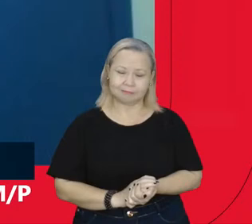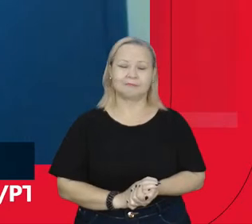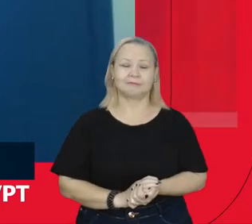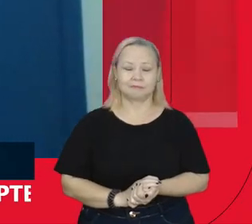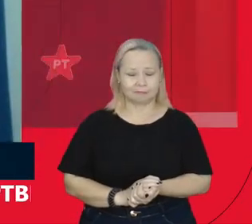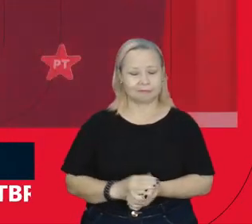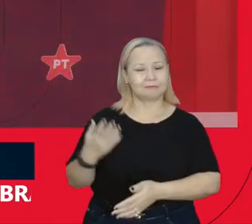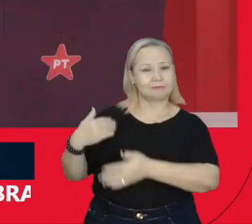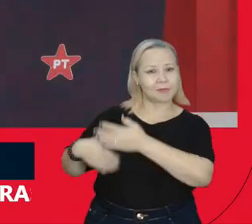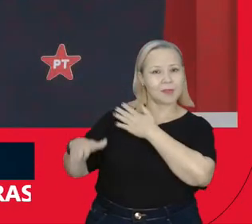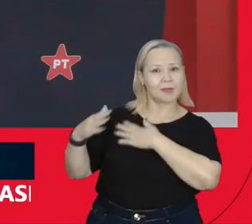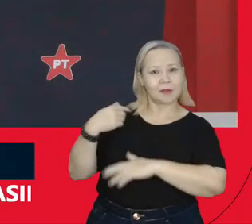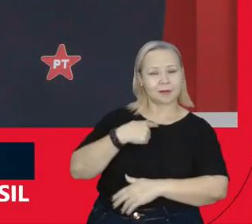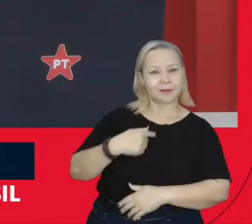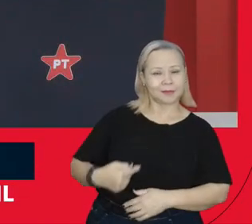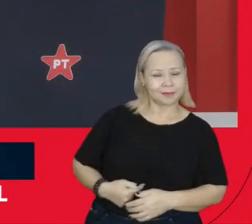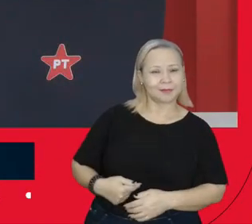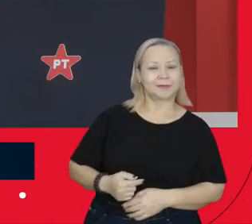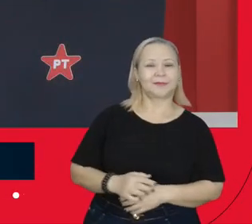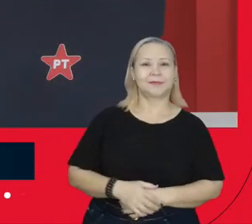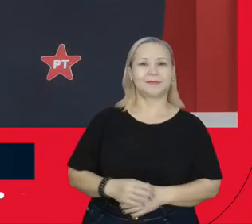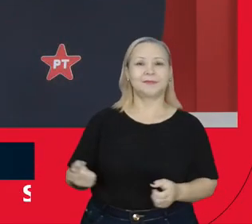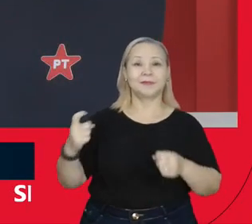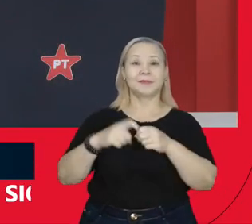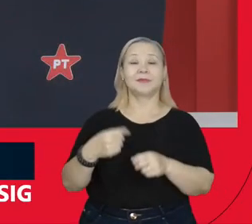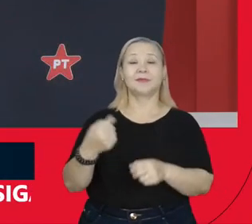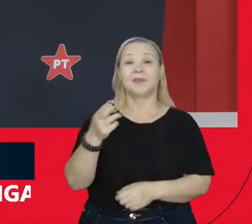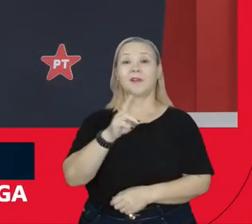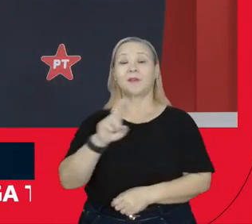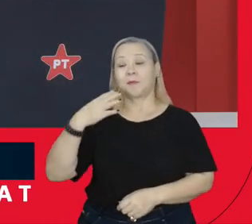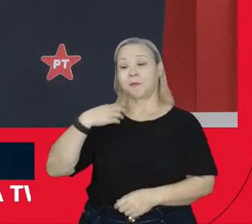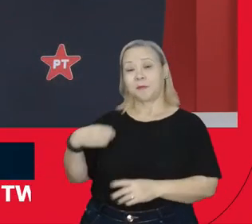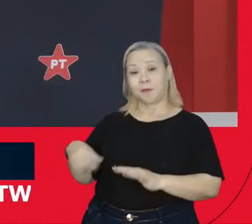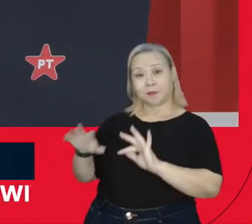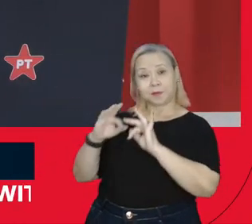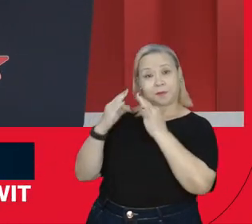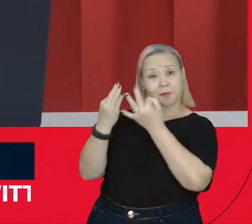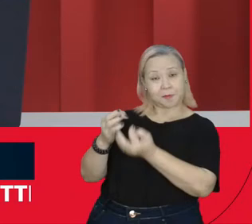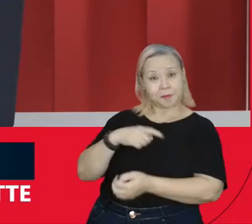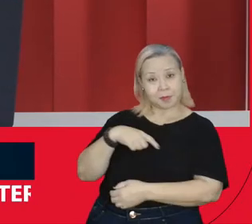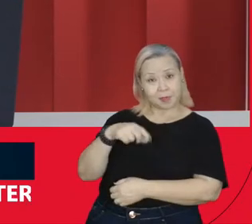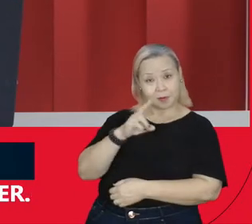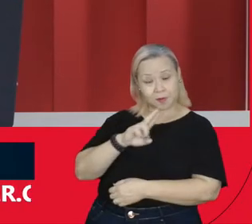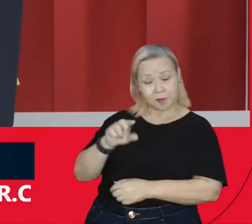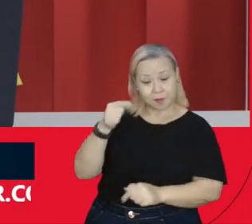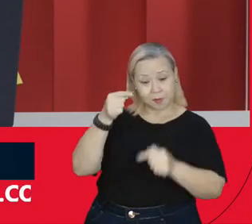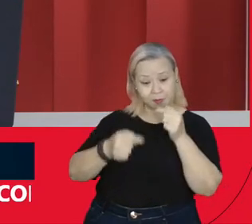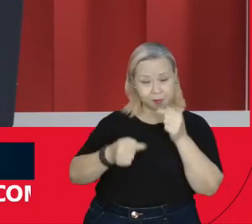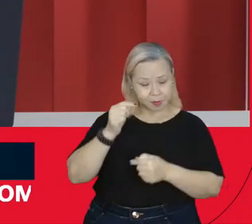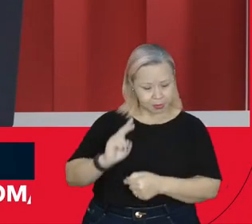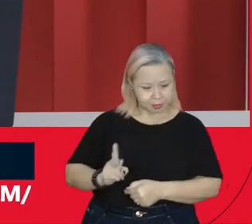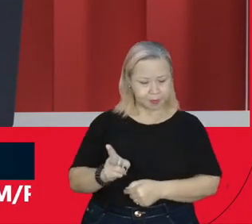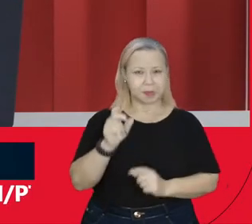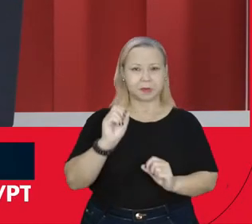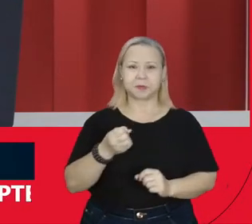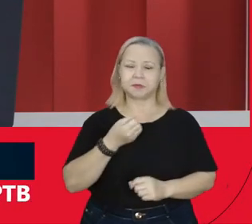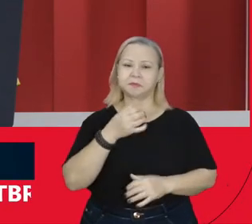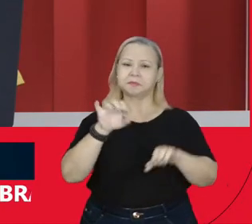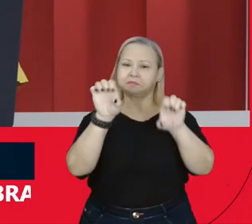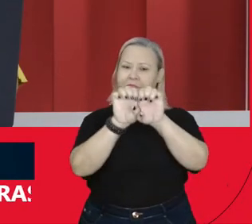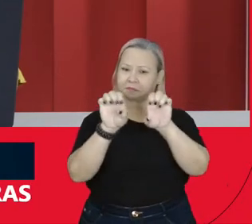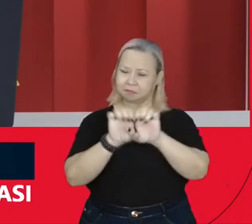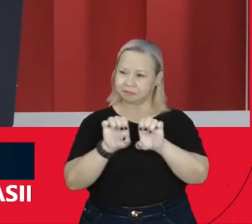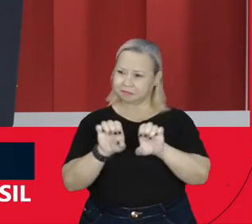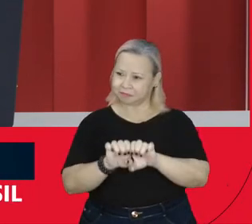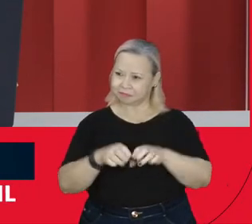governo. E aí ele volta a se chamar também Bolsa Família, né, Tereza, como uma política permanente, bem estruturada,